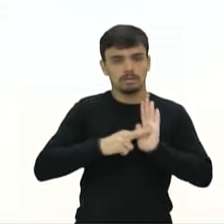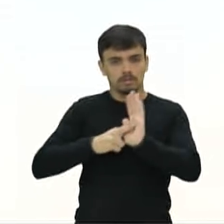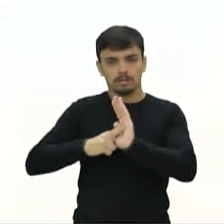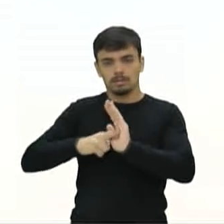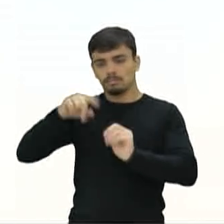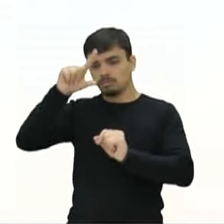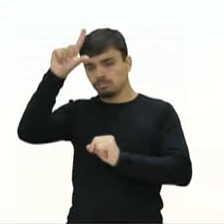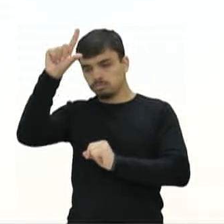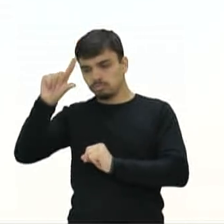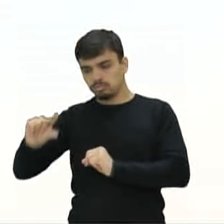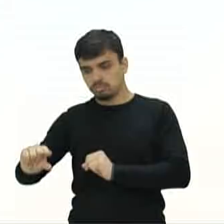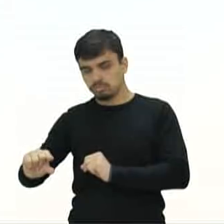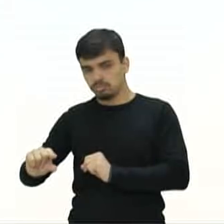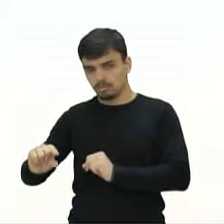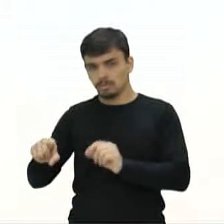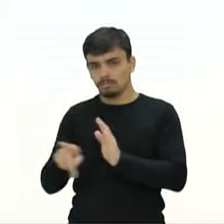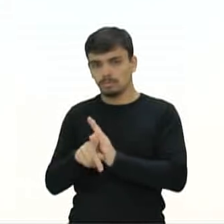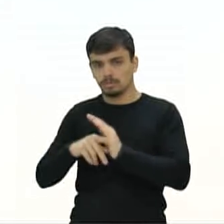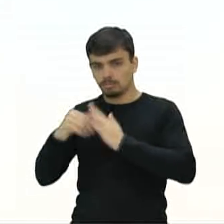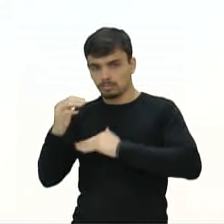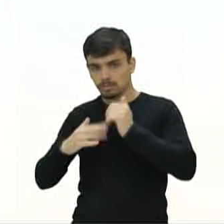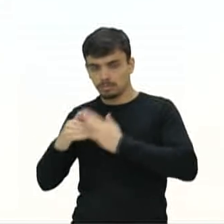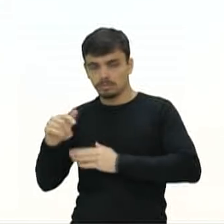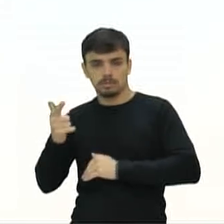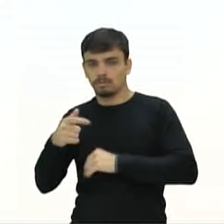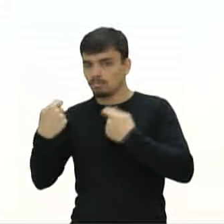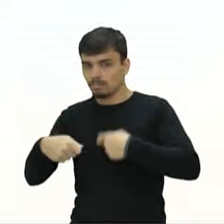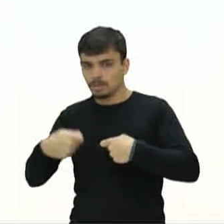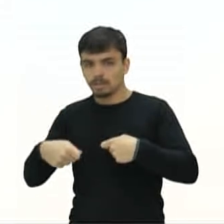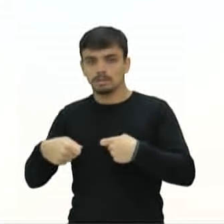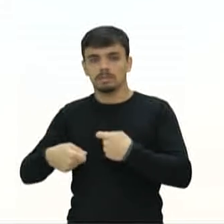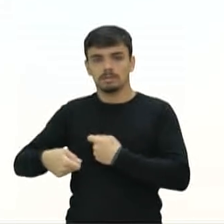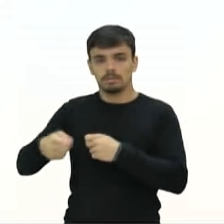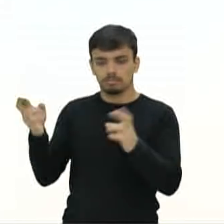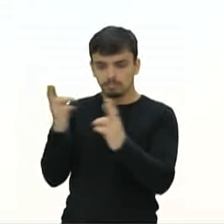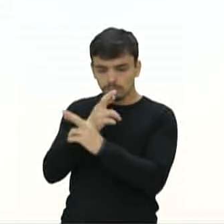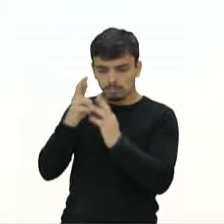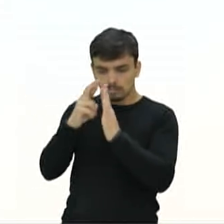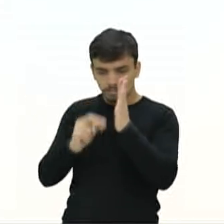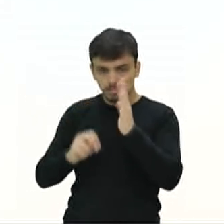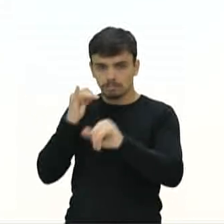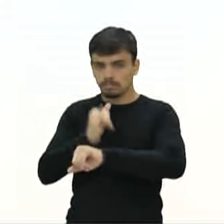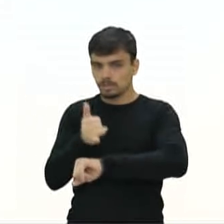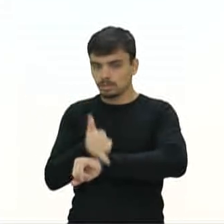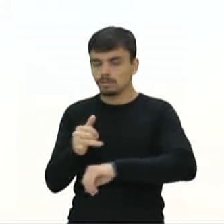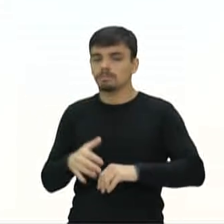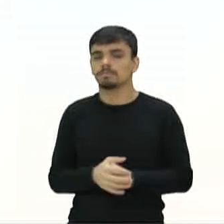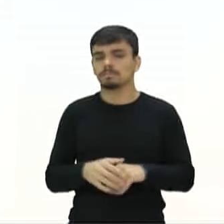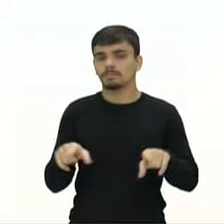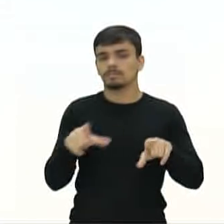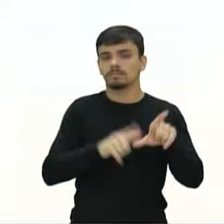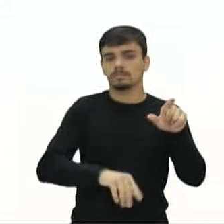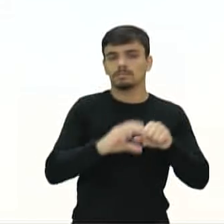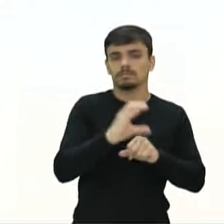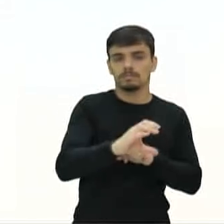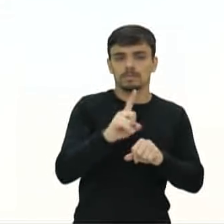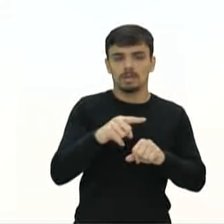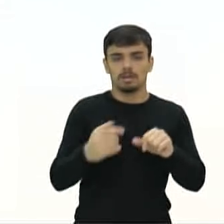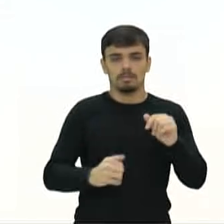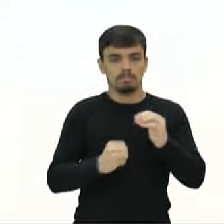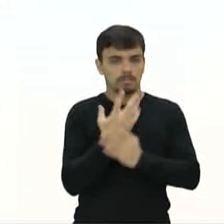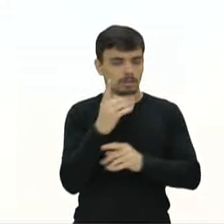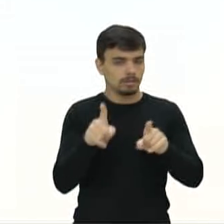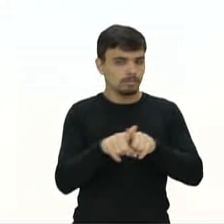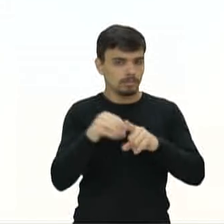redução acentuada em função dos processos produtivos que não necessitam de recursos minerais. Letra C. Para a realização das